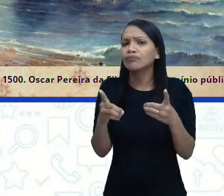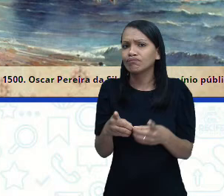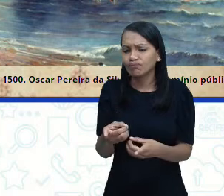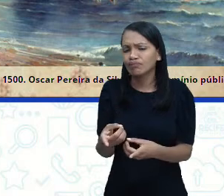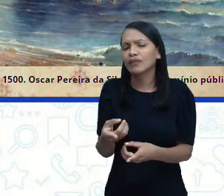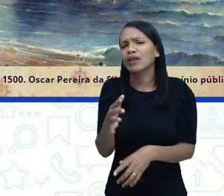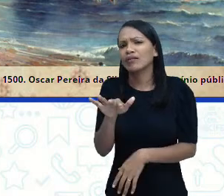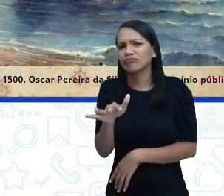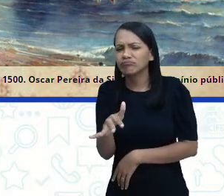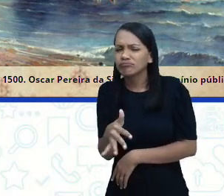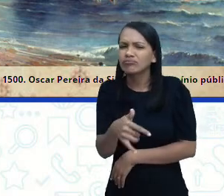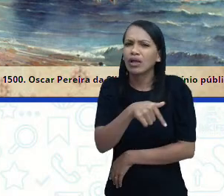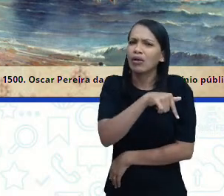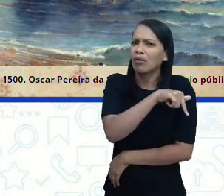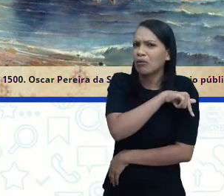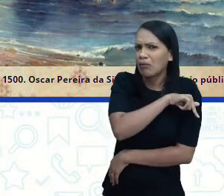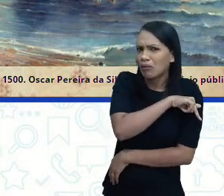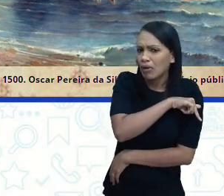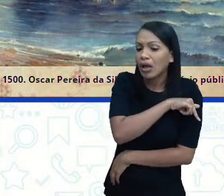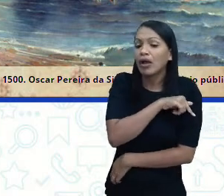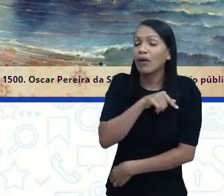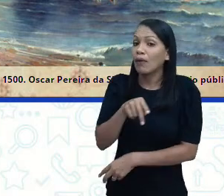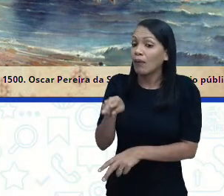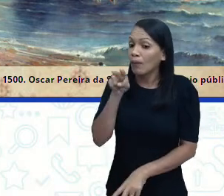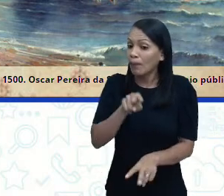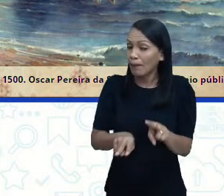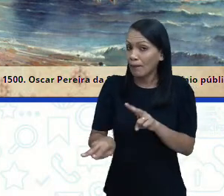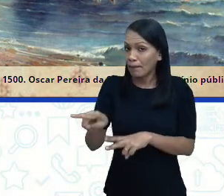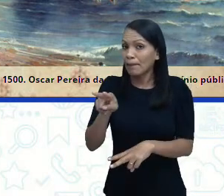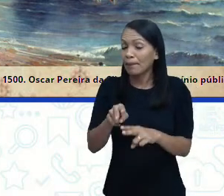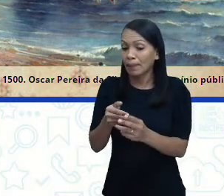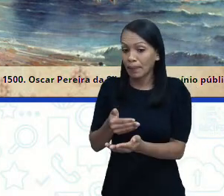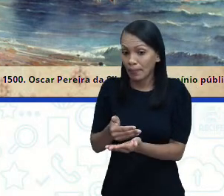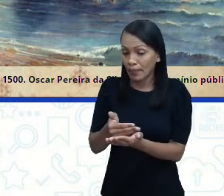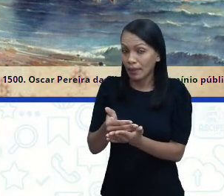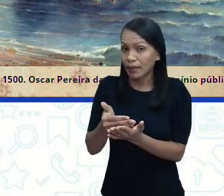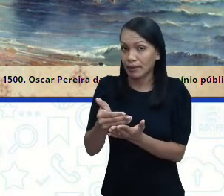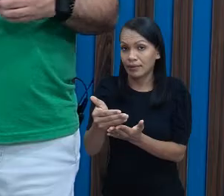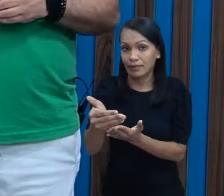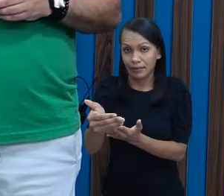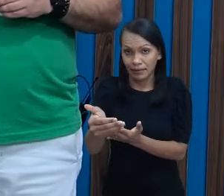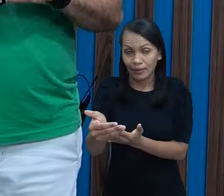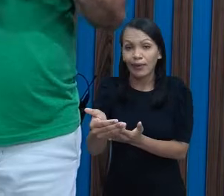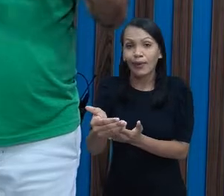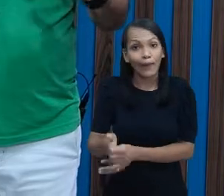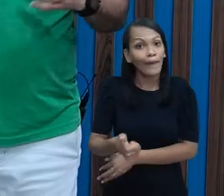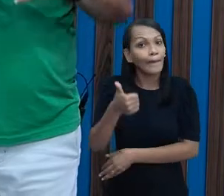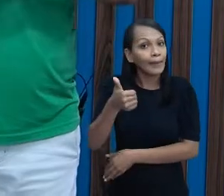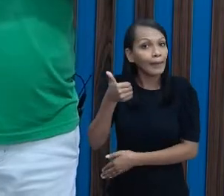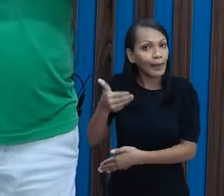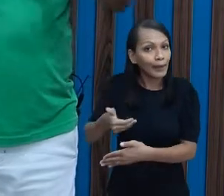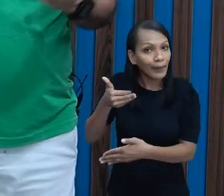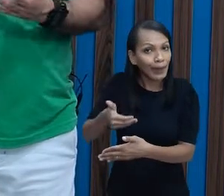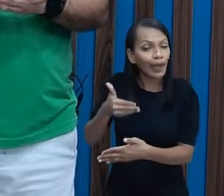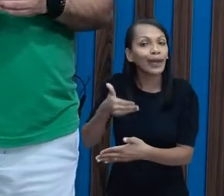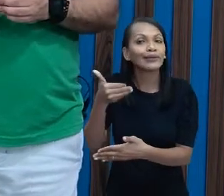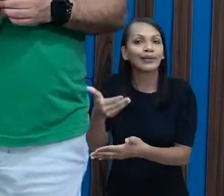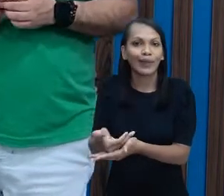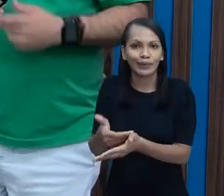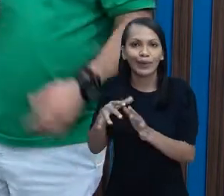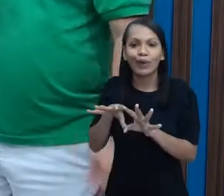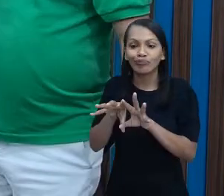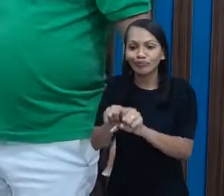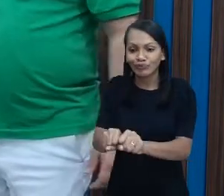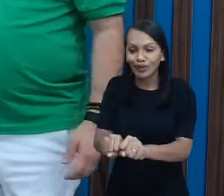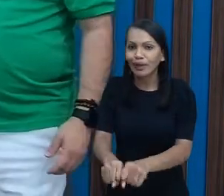ano, que é quando a gente vai observar aí, a gente vai começar a falar sobre esse primeiro processo de colonização,